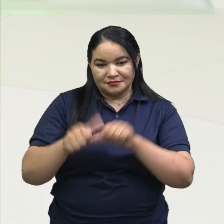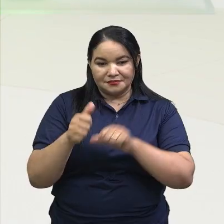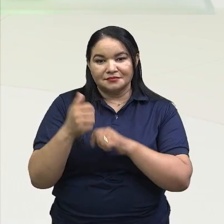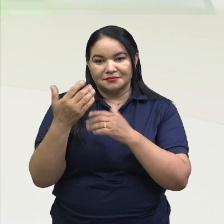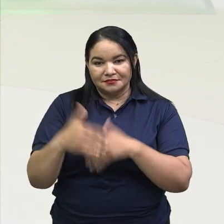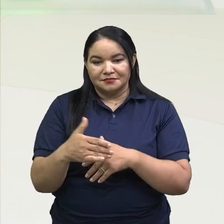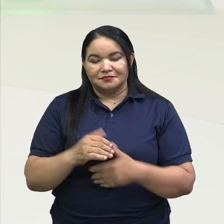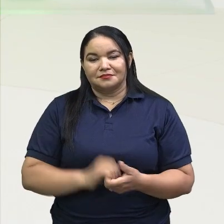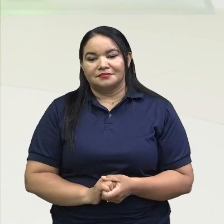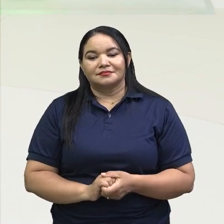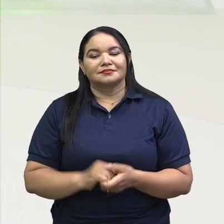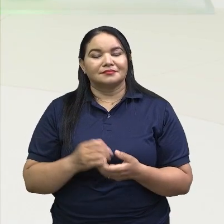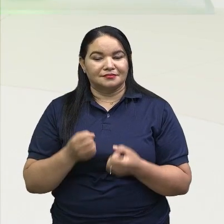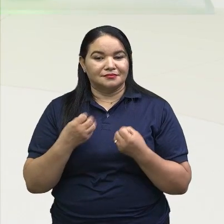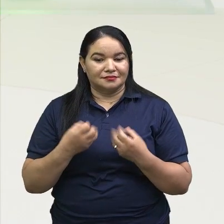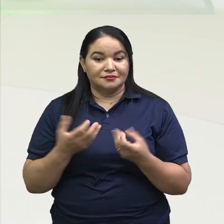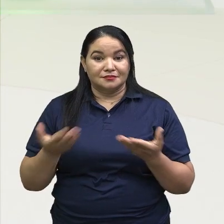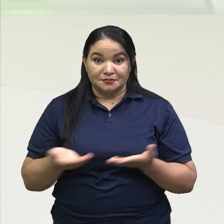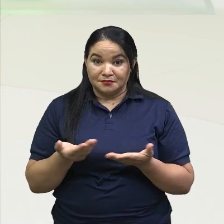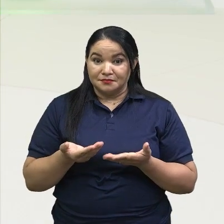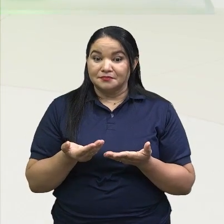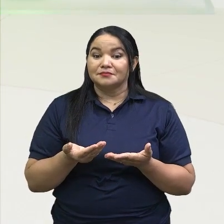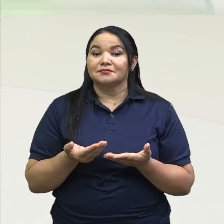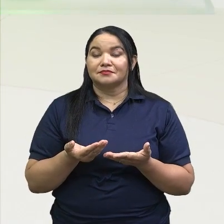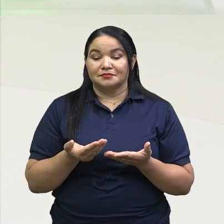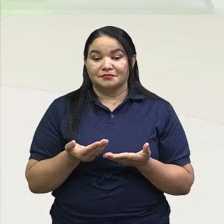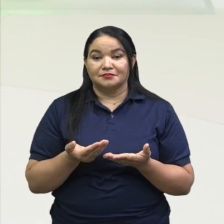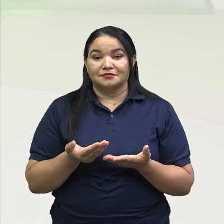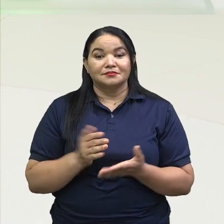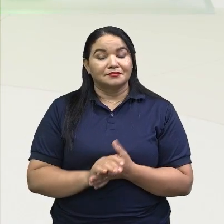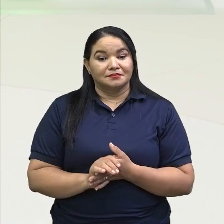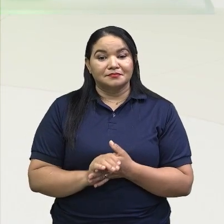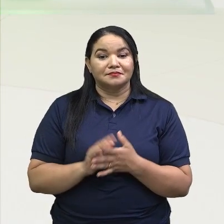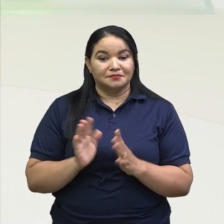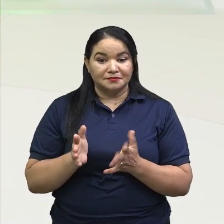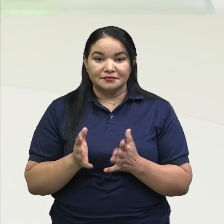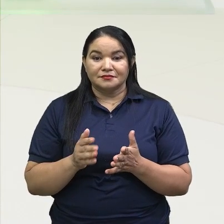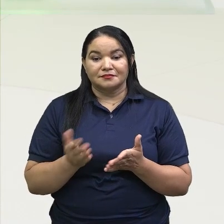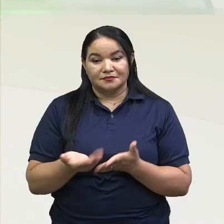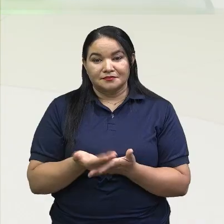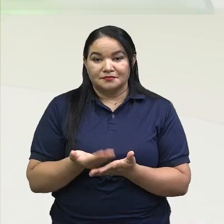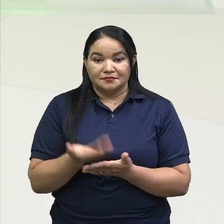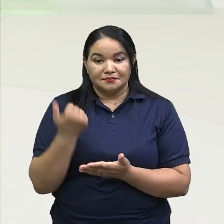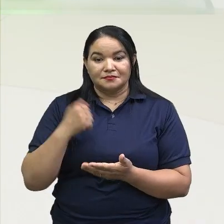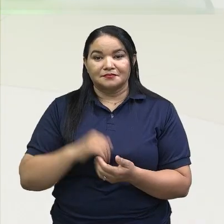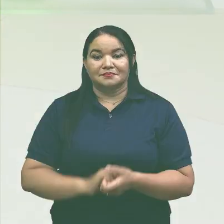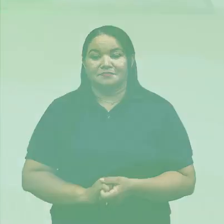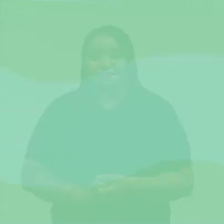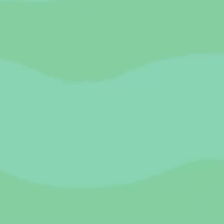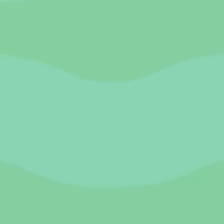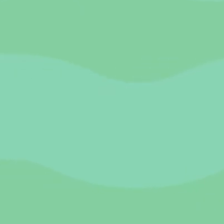avaliação. Muito bem, e agora que já estamos apresentados, vamos à aula.